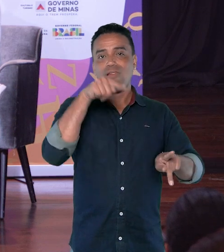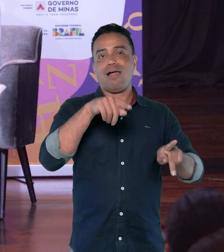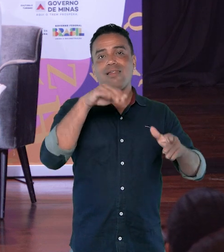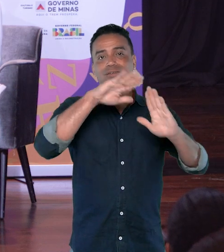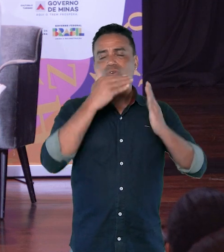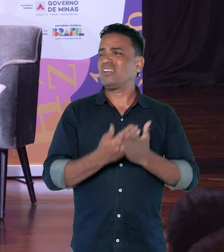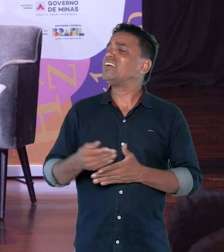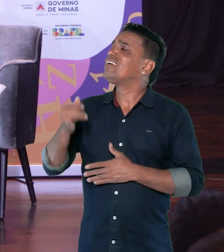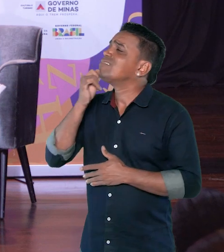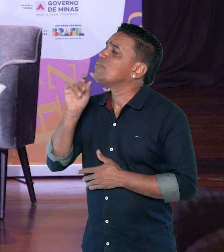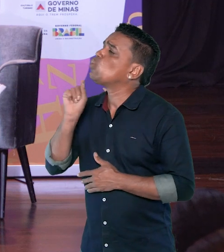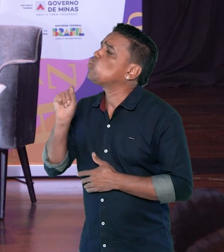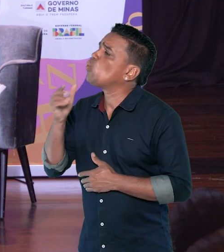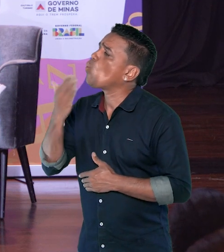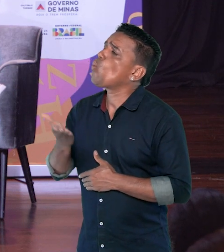de aula. Dá um exemplo.